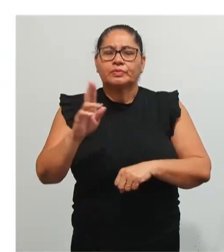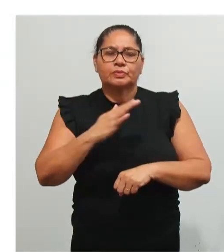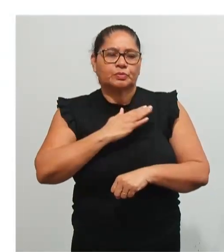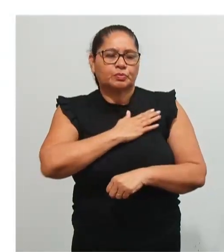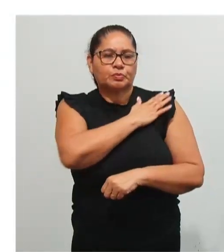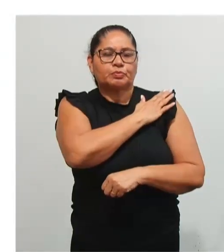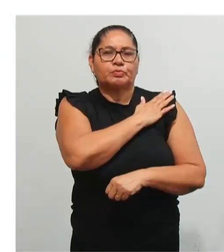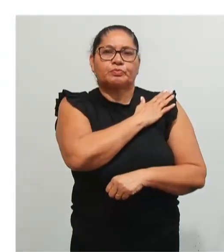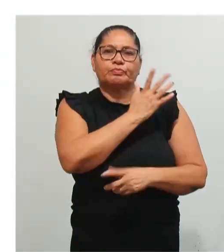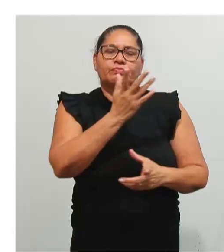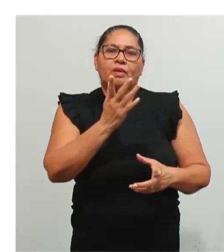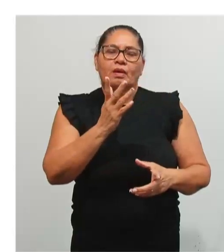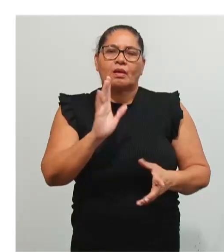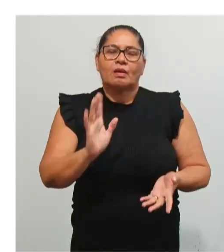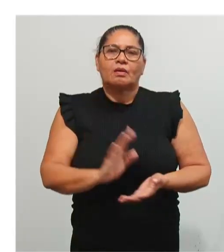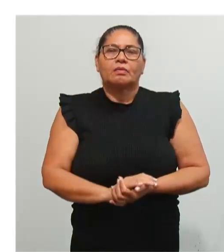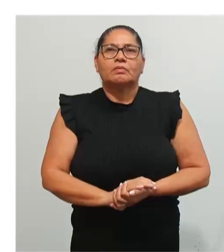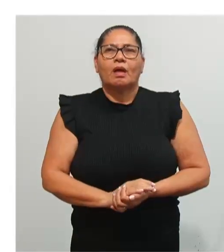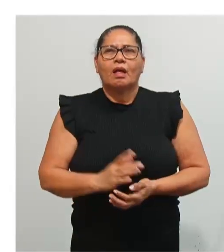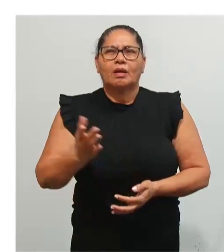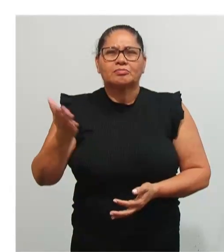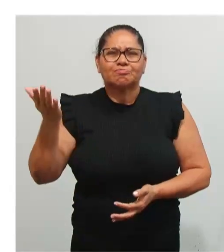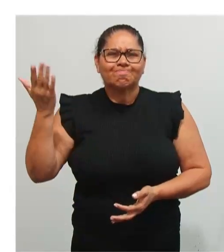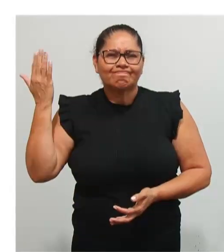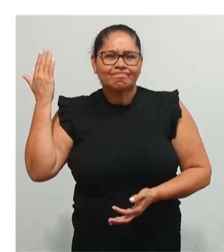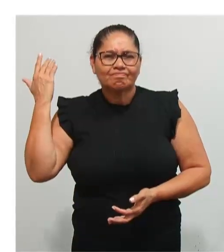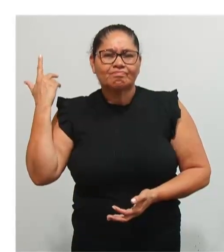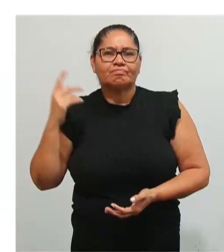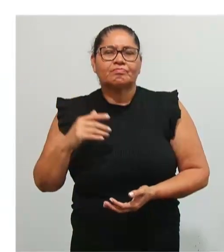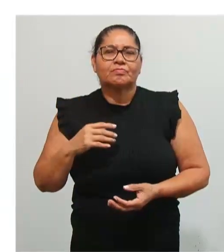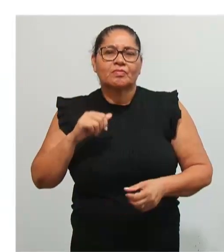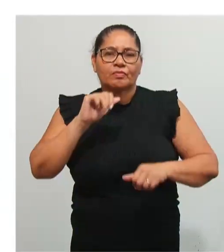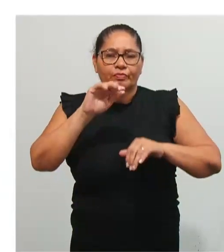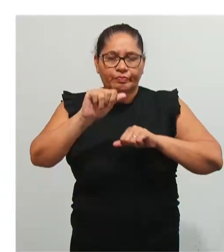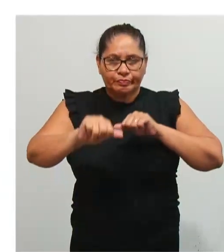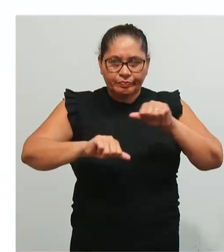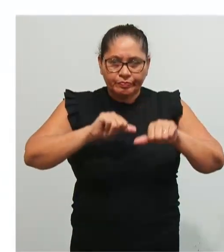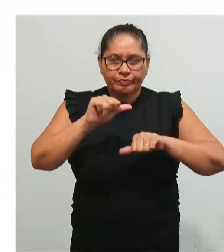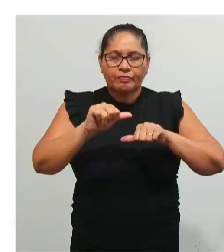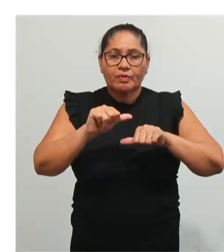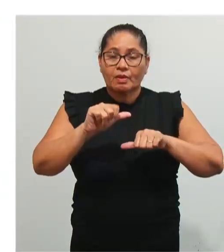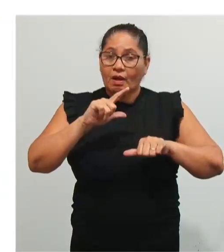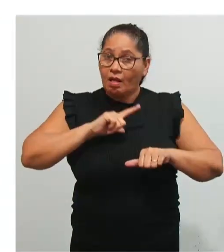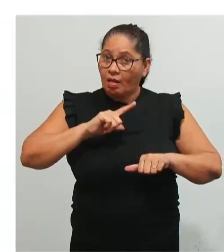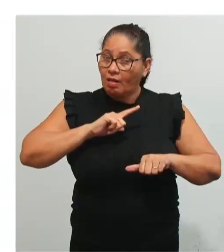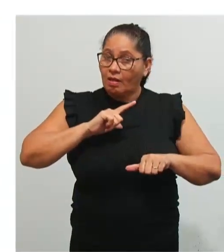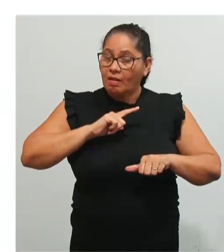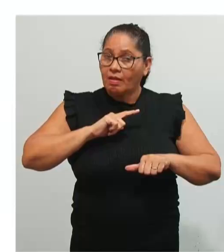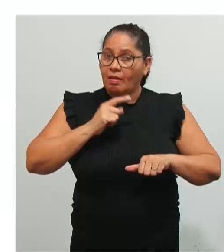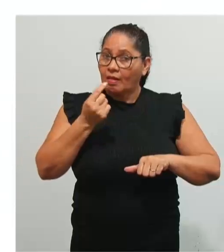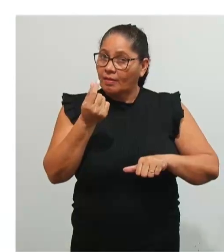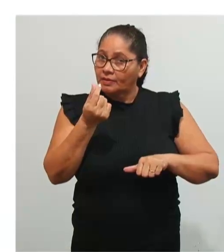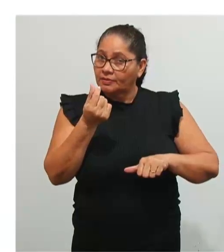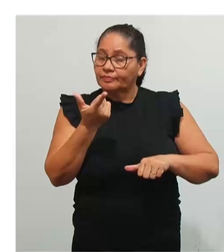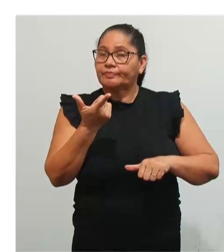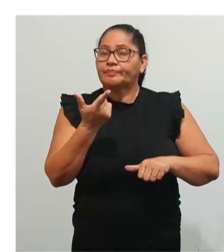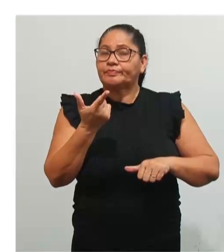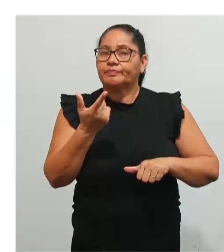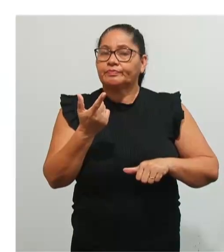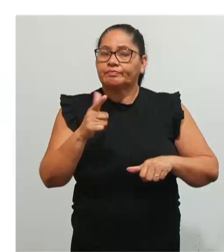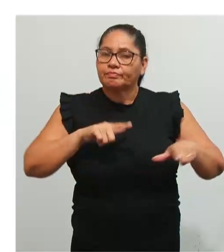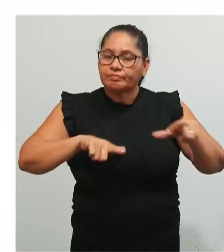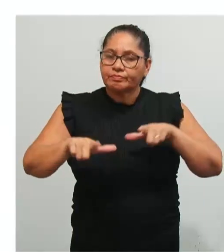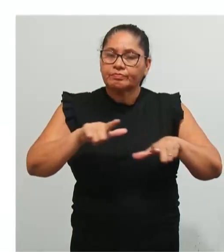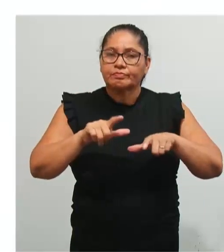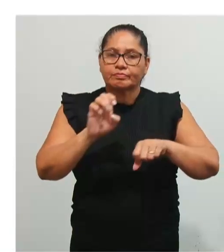coronelismo. Em determinados períodos, era a única forma que as pessoas teriam acesso a bens e serviços, visto que o